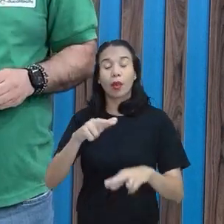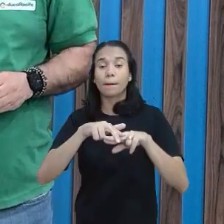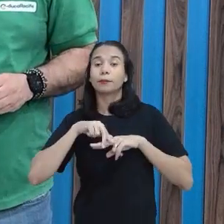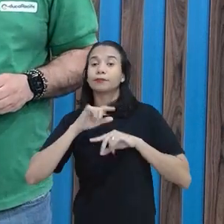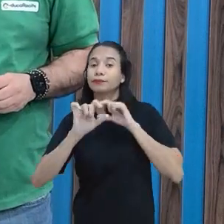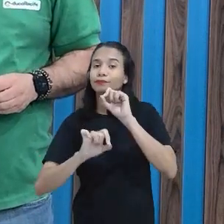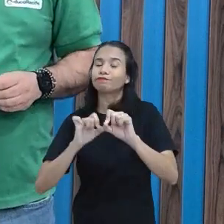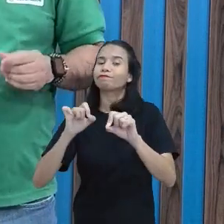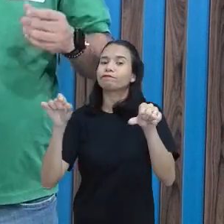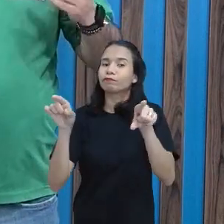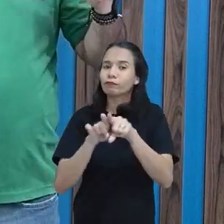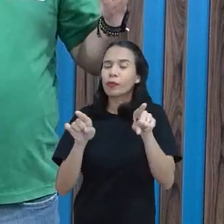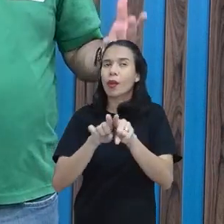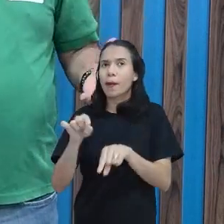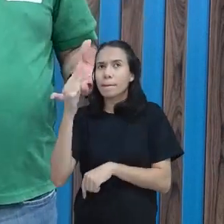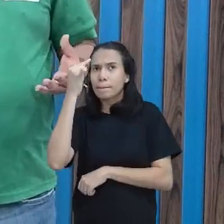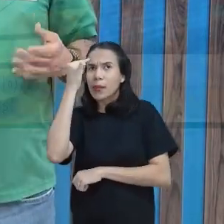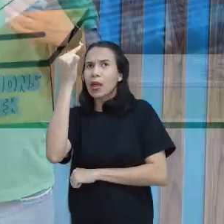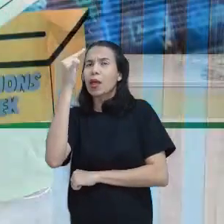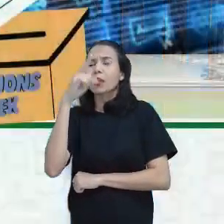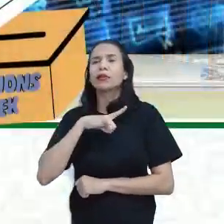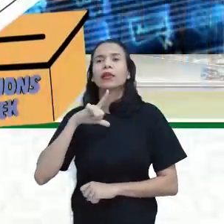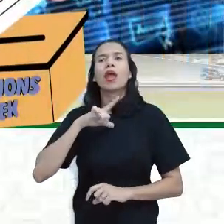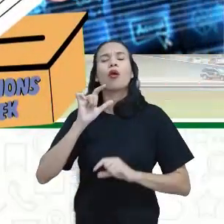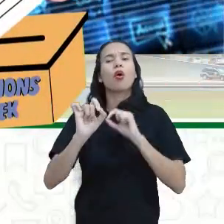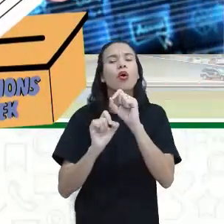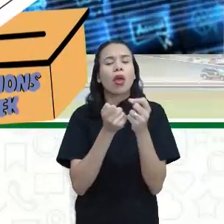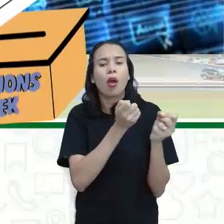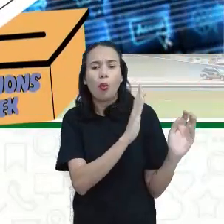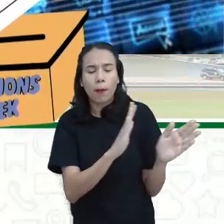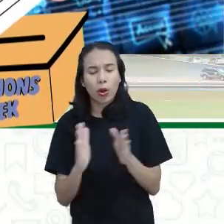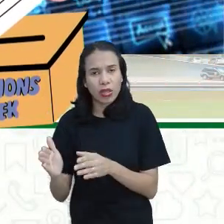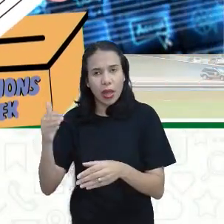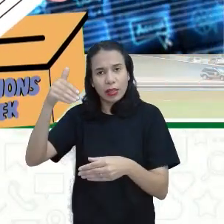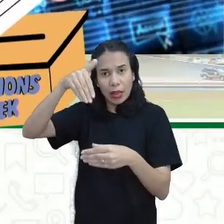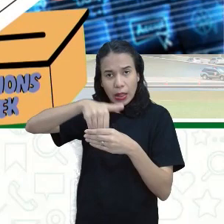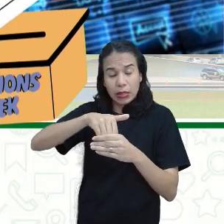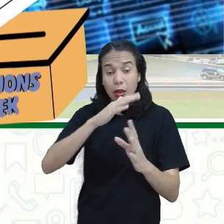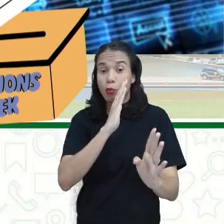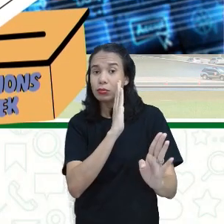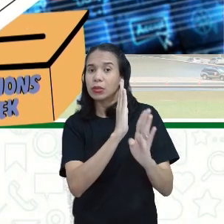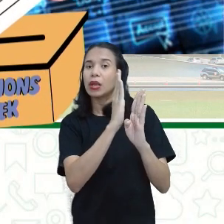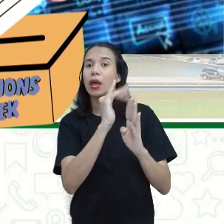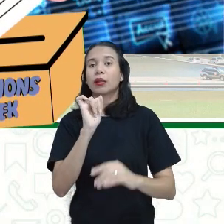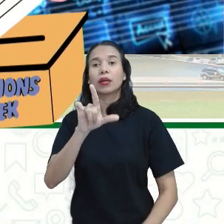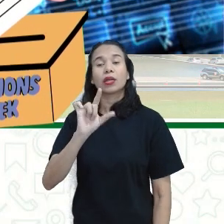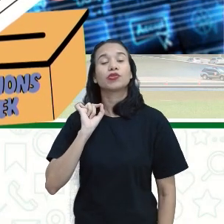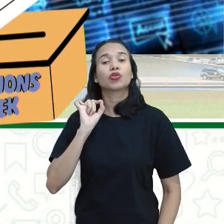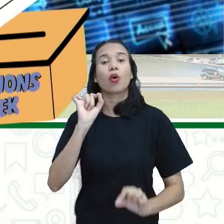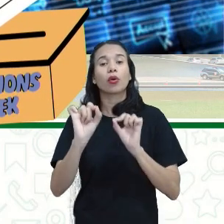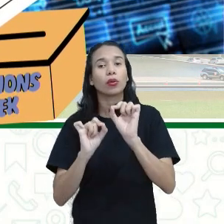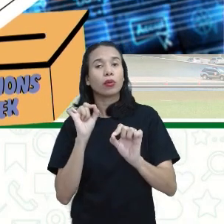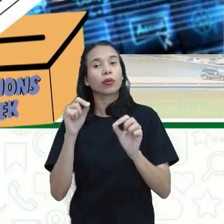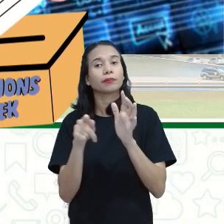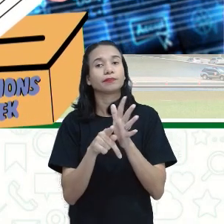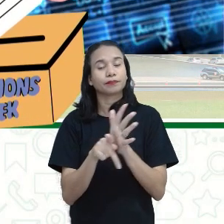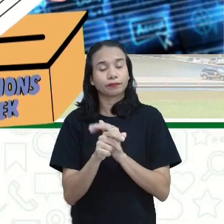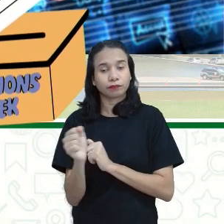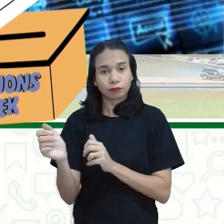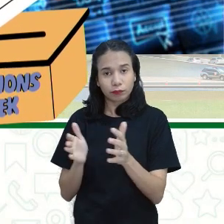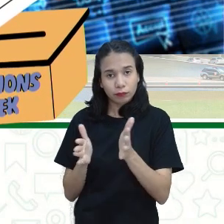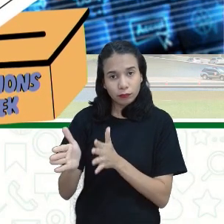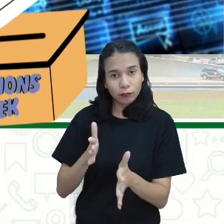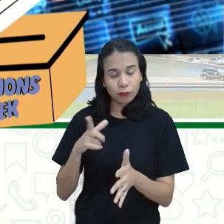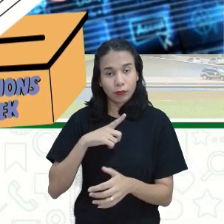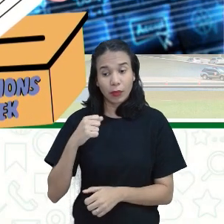nesse sentido também, a gente tem esse processo de eleição direta, né? Onde a gente escolhe, no intervalo de